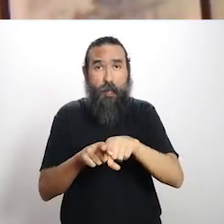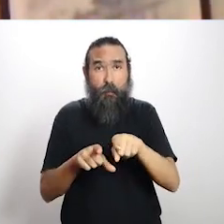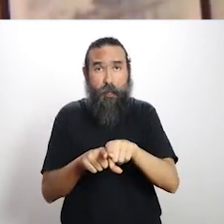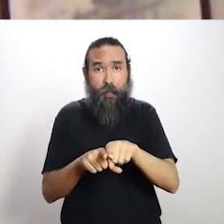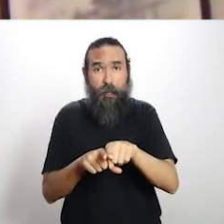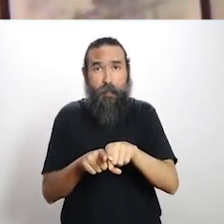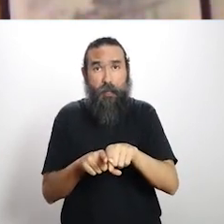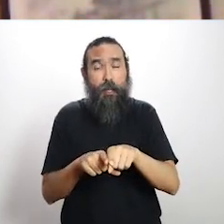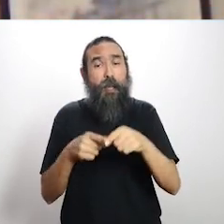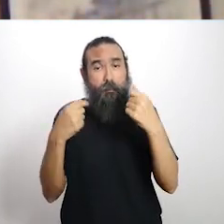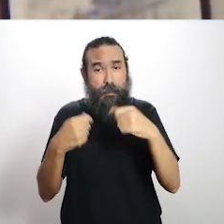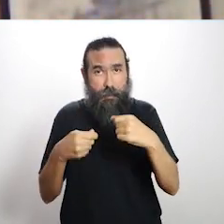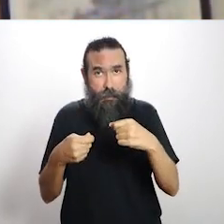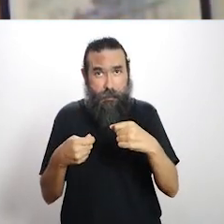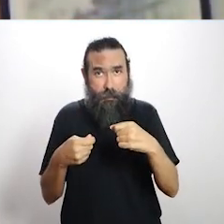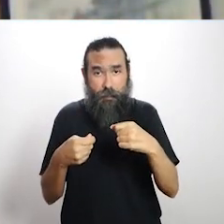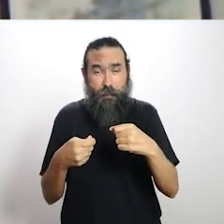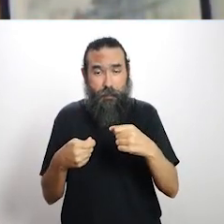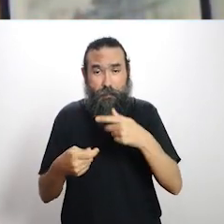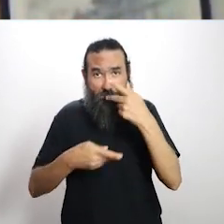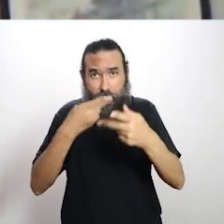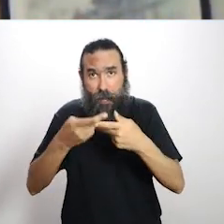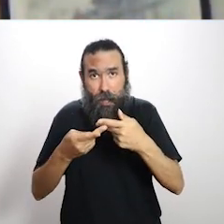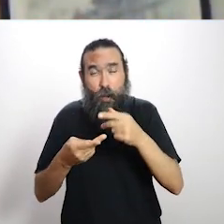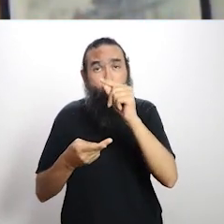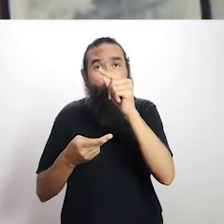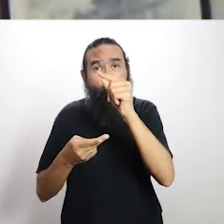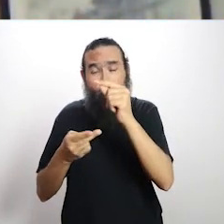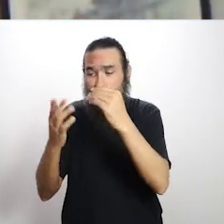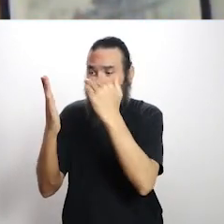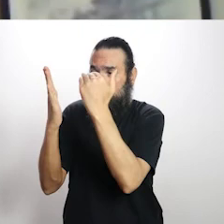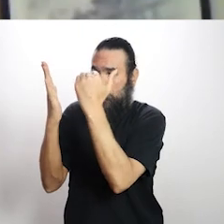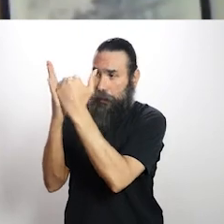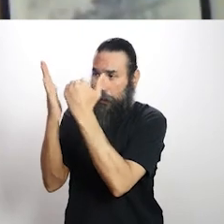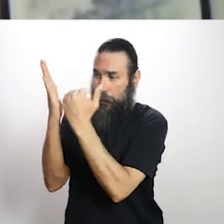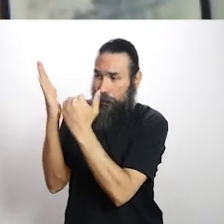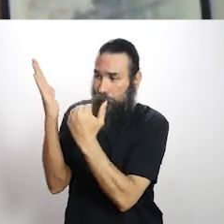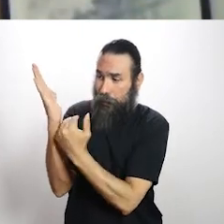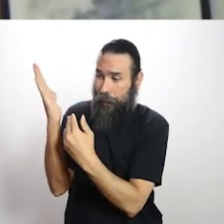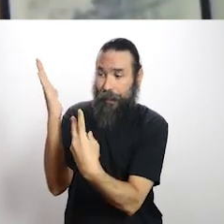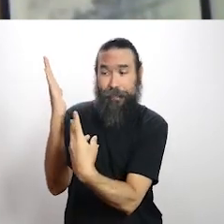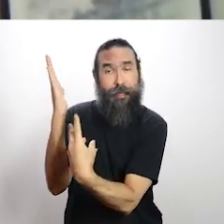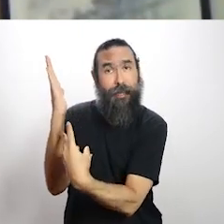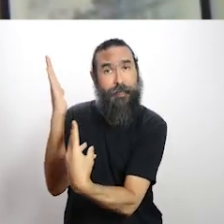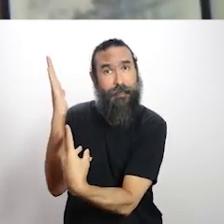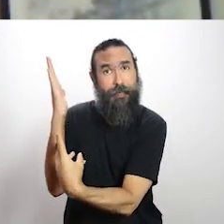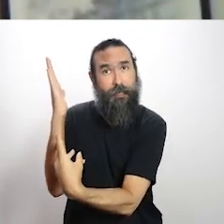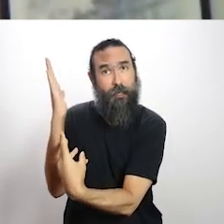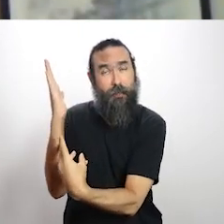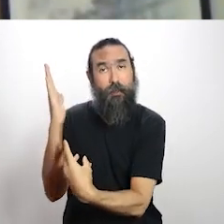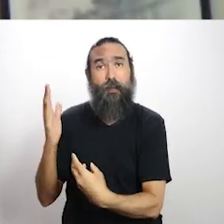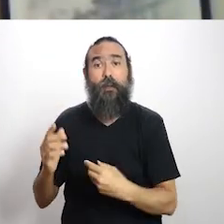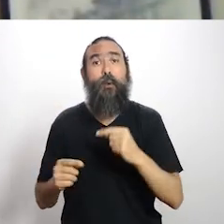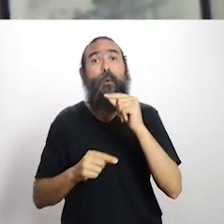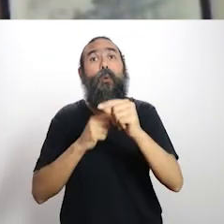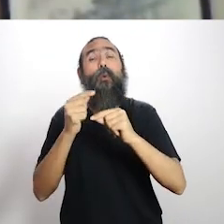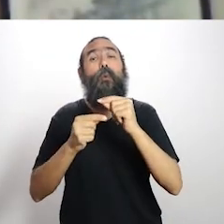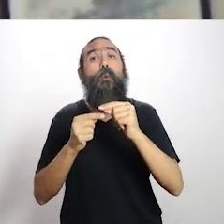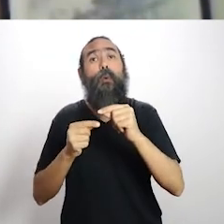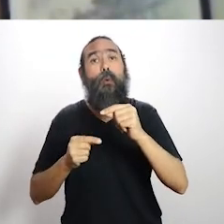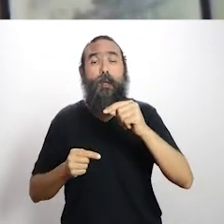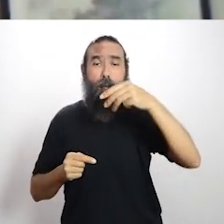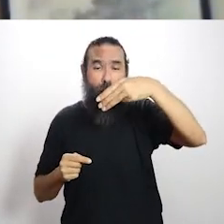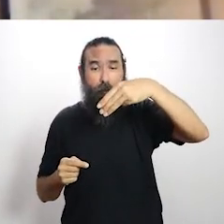propostas mas ele tem que ser algo amplo no começo da pandemia houve muita muitos